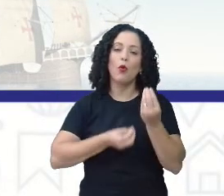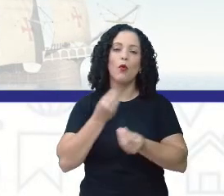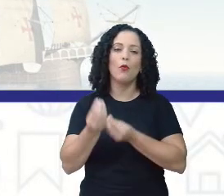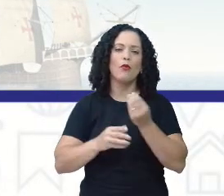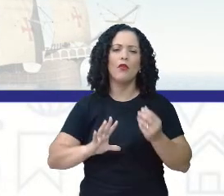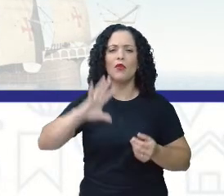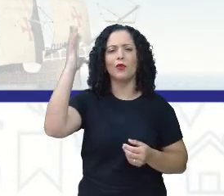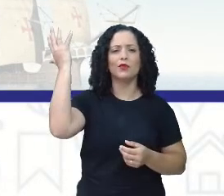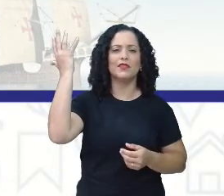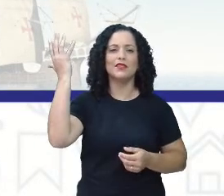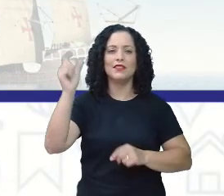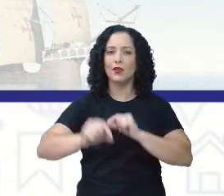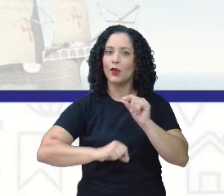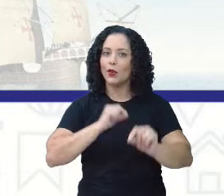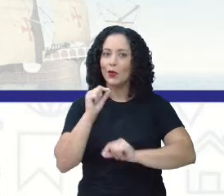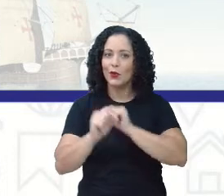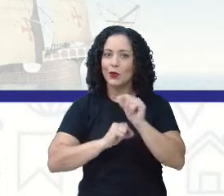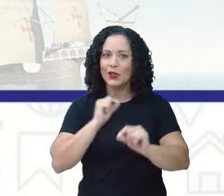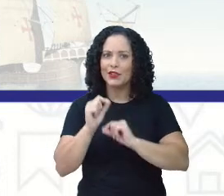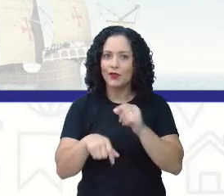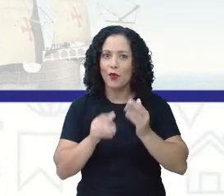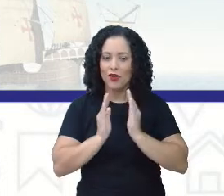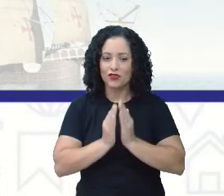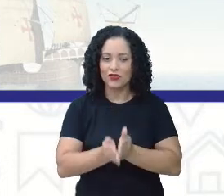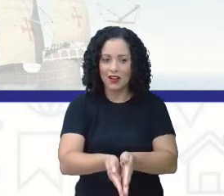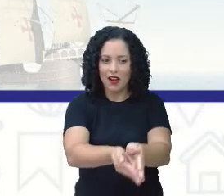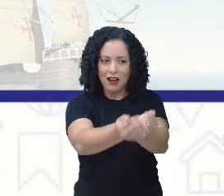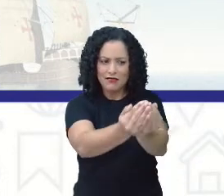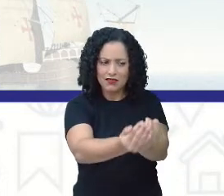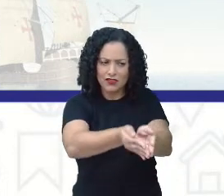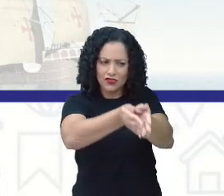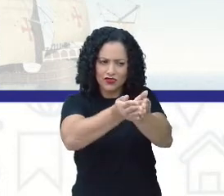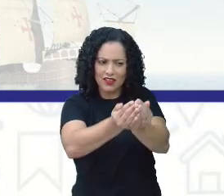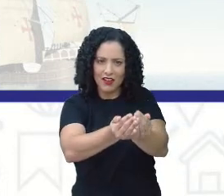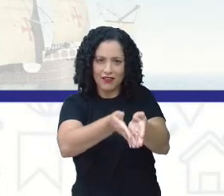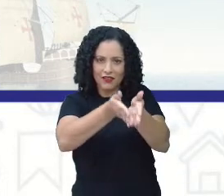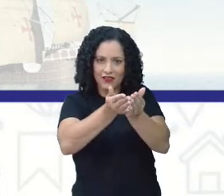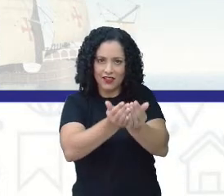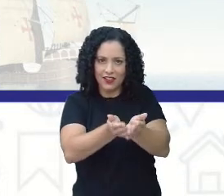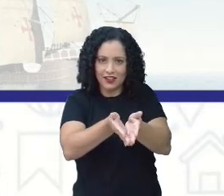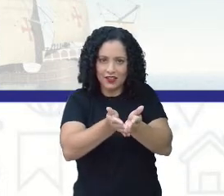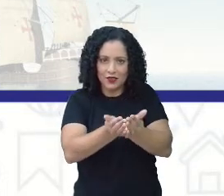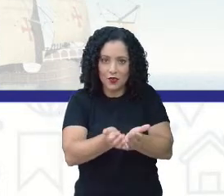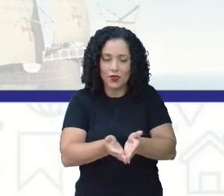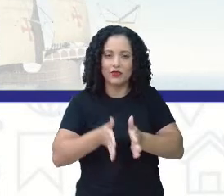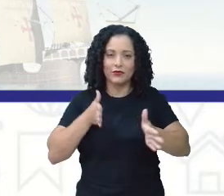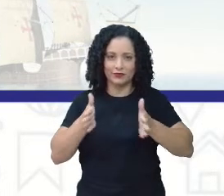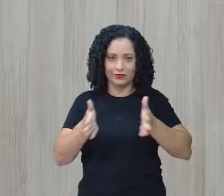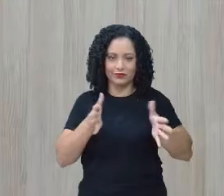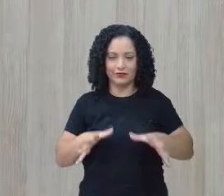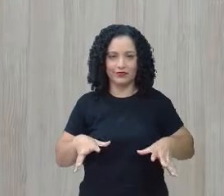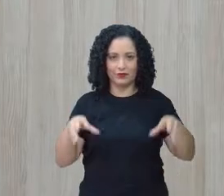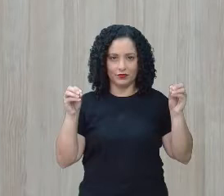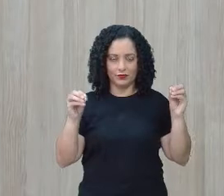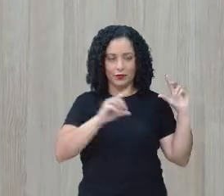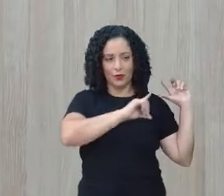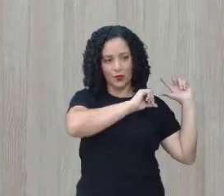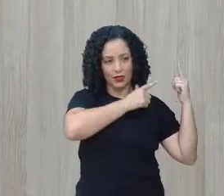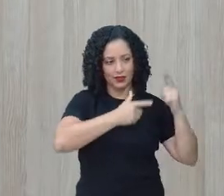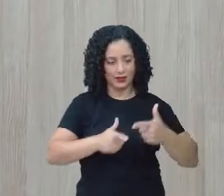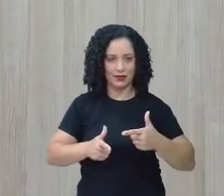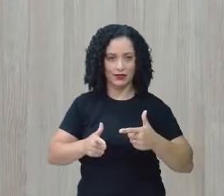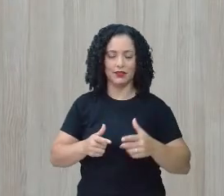e o que foram as grandes navegações do início da Era Moderna, ok? Então, a gente vai